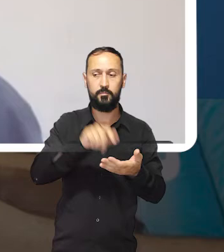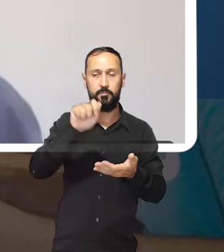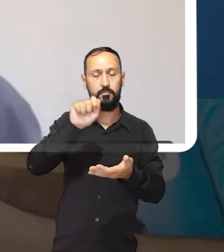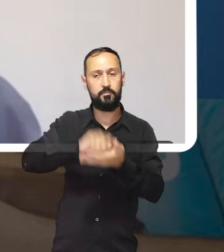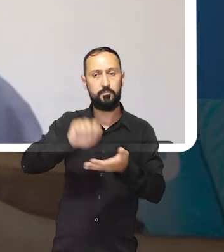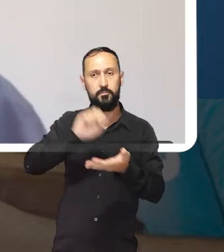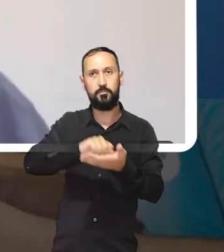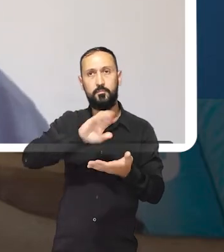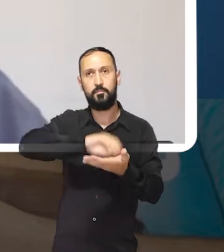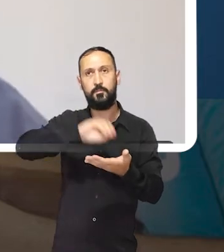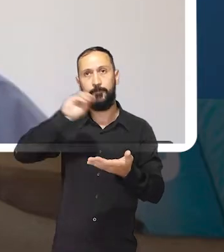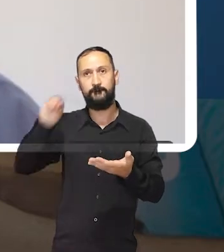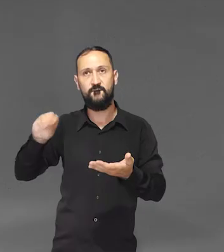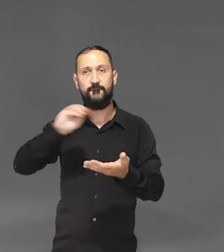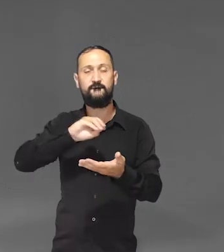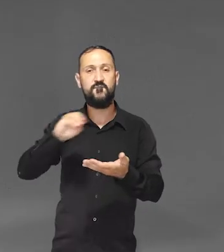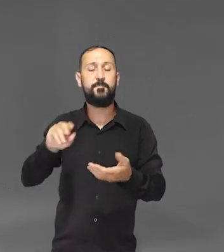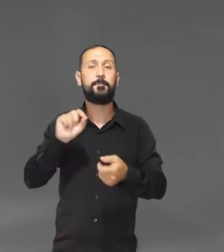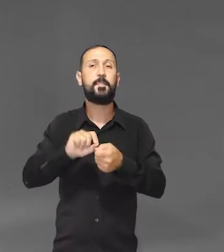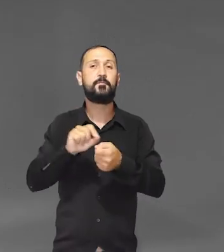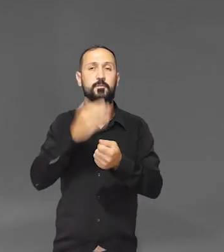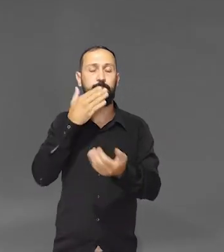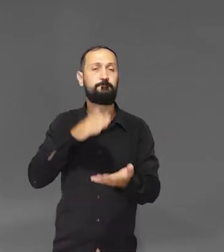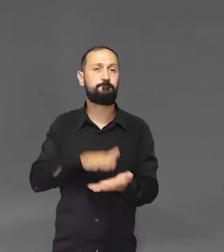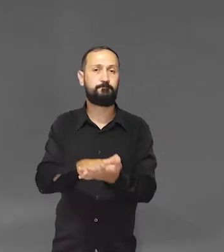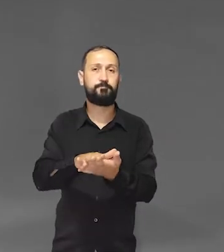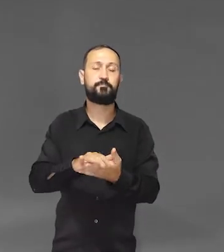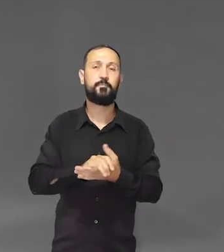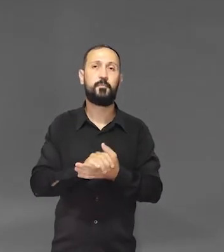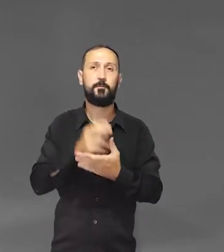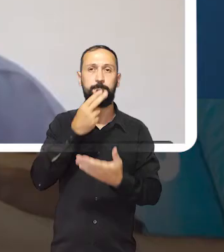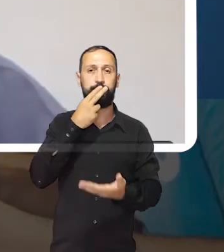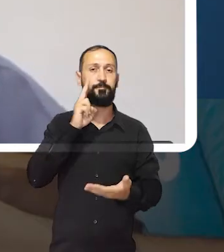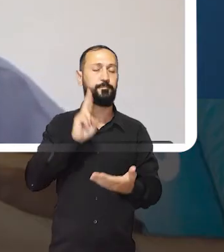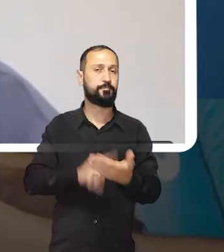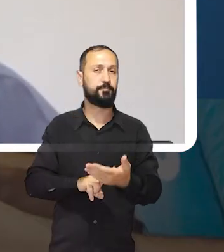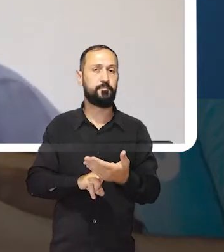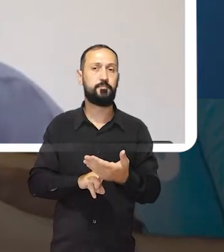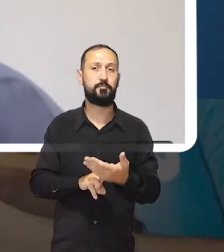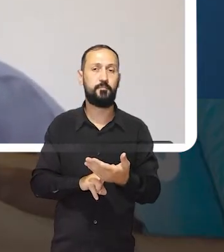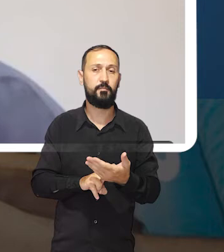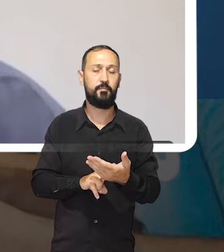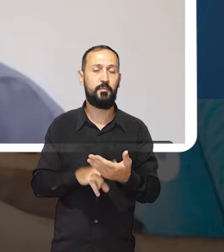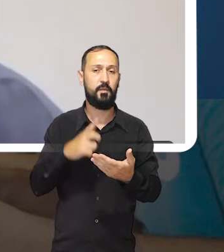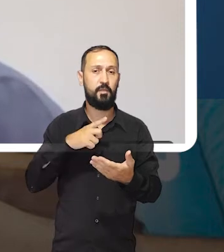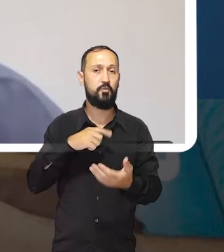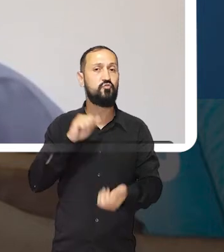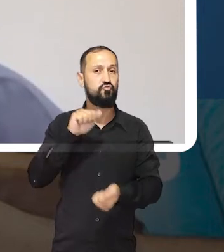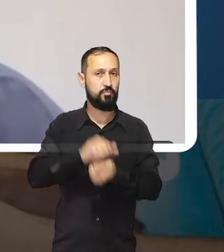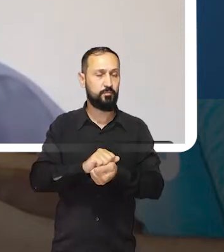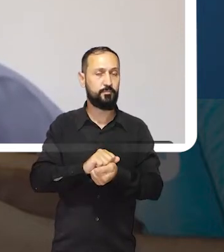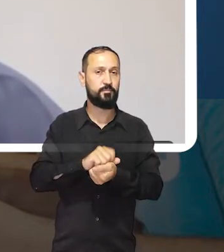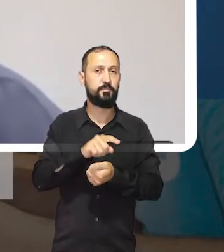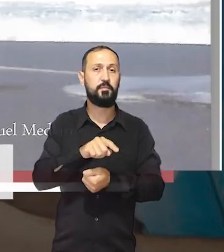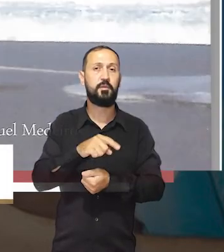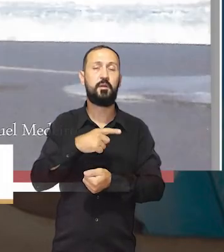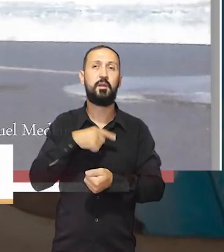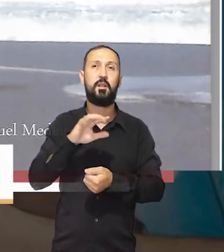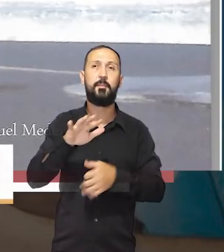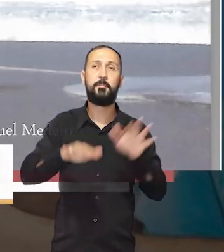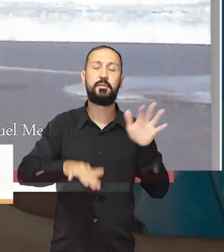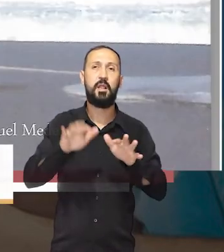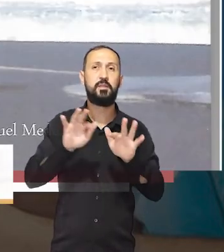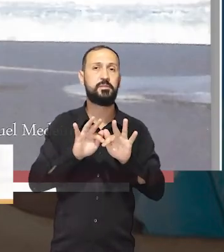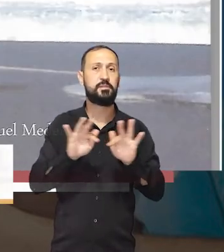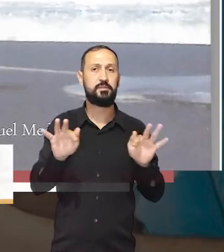reescrever as cartas e fazer uma publicação, né? As cartas que estão aí comigo,